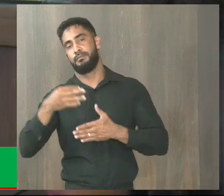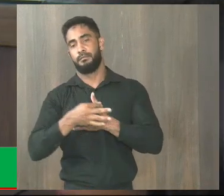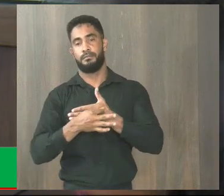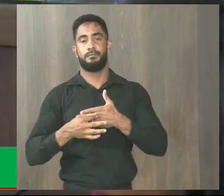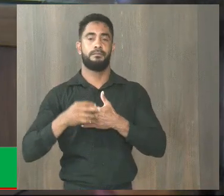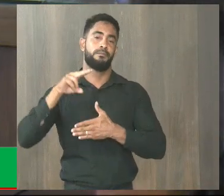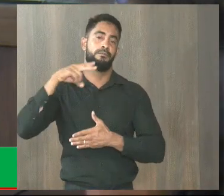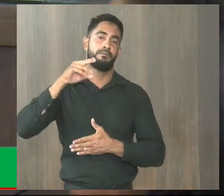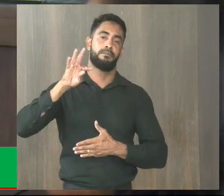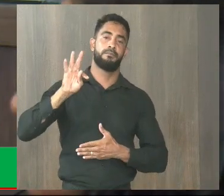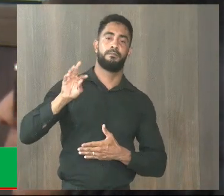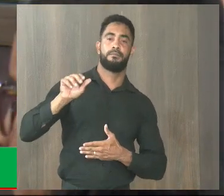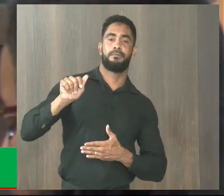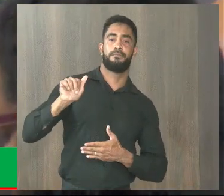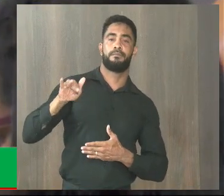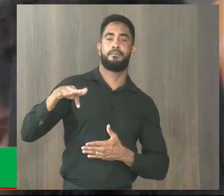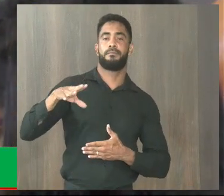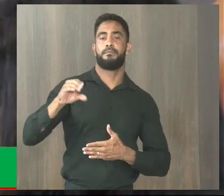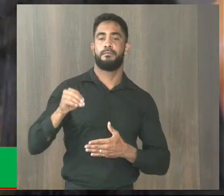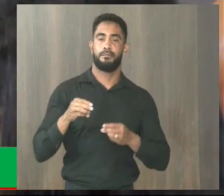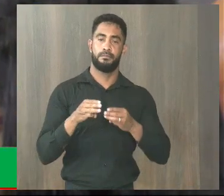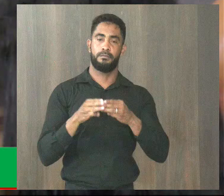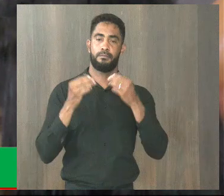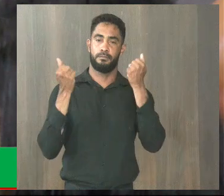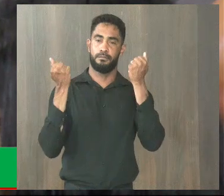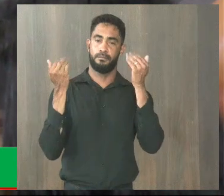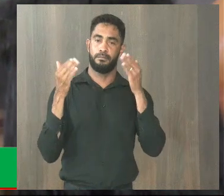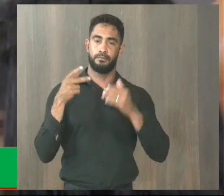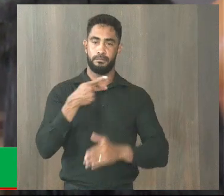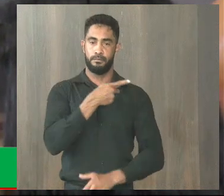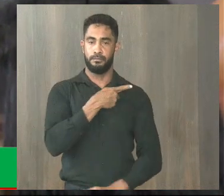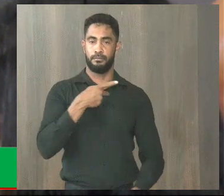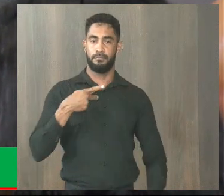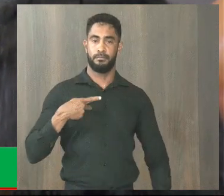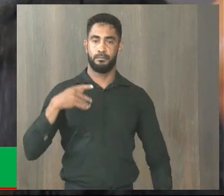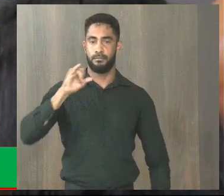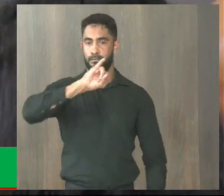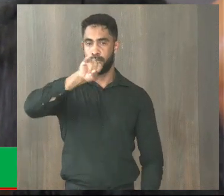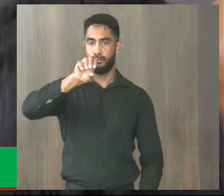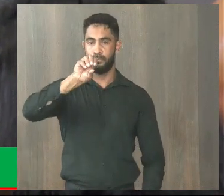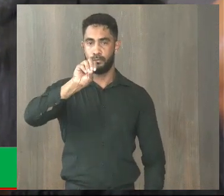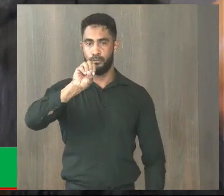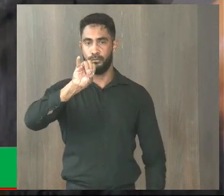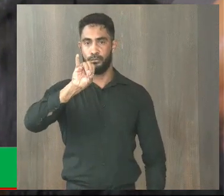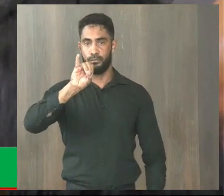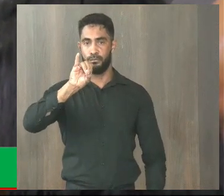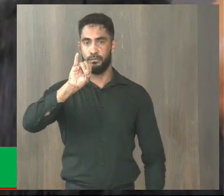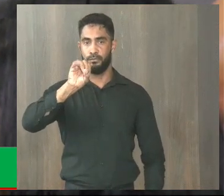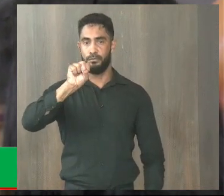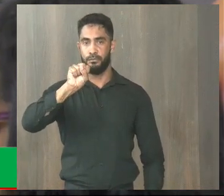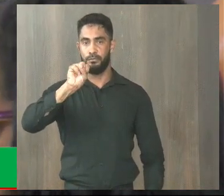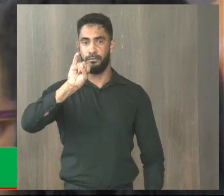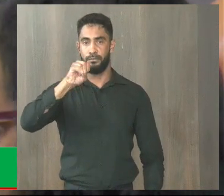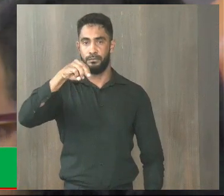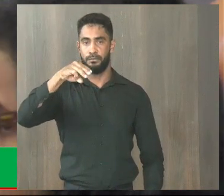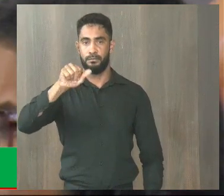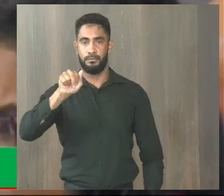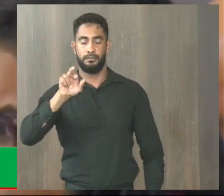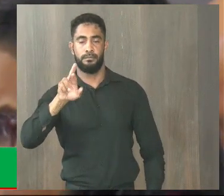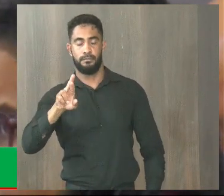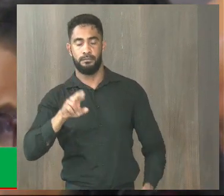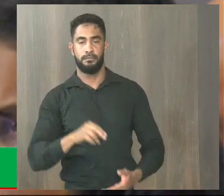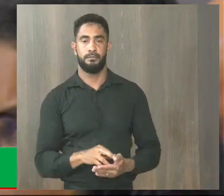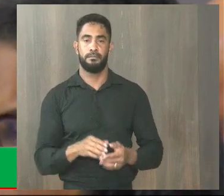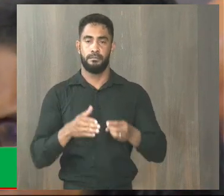do vereador Tarcísio Mendes. Moção de aplausos com o pastor Joicimar Fernandes Pascoal Queiroz.